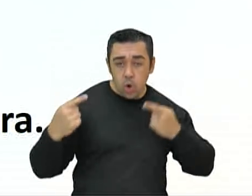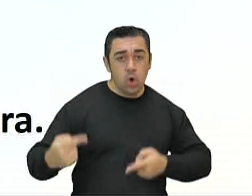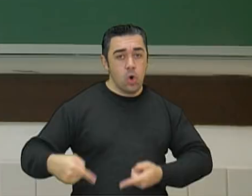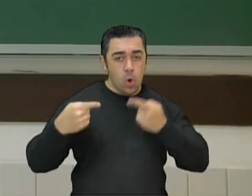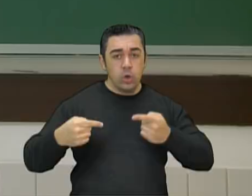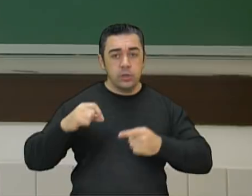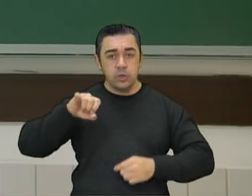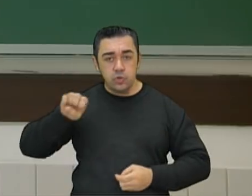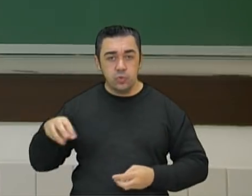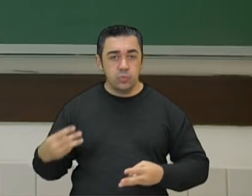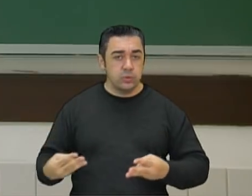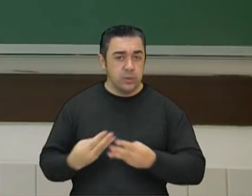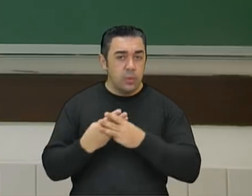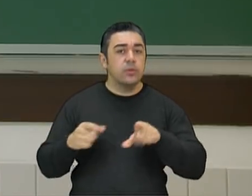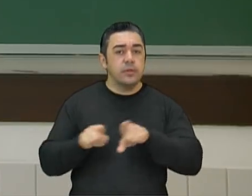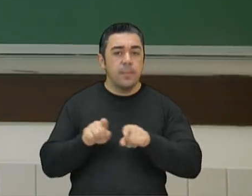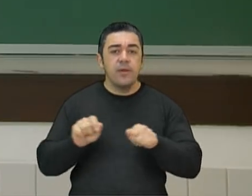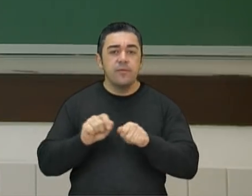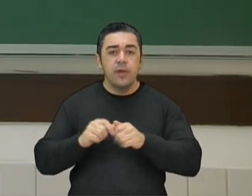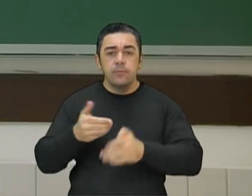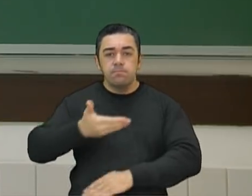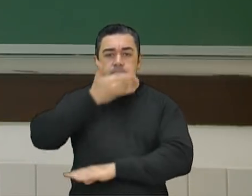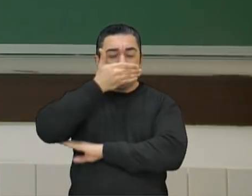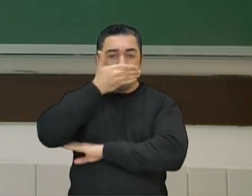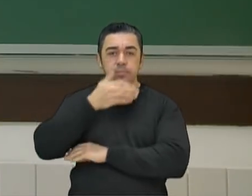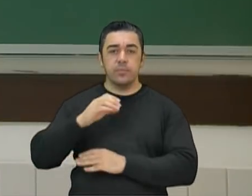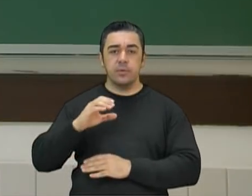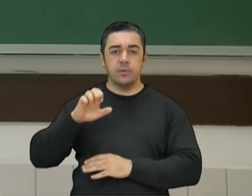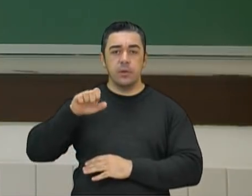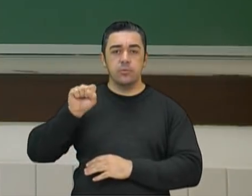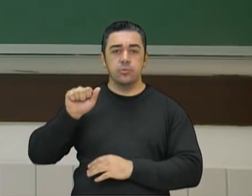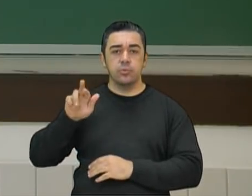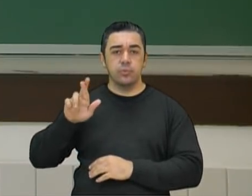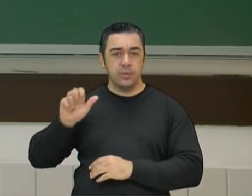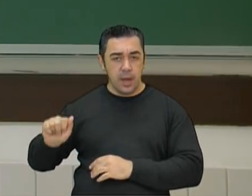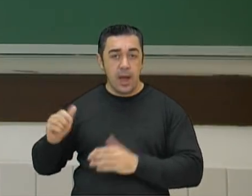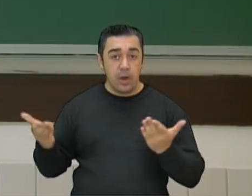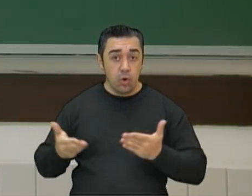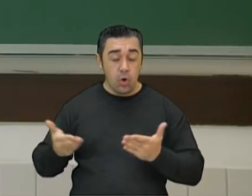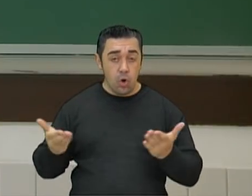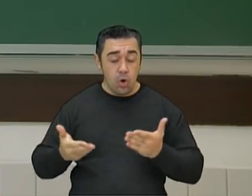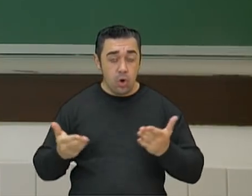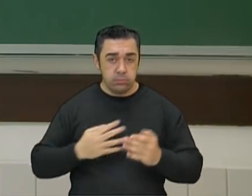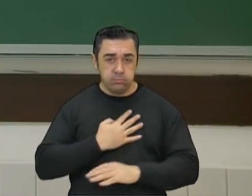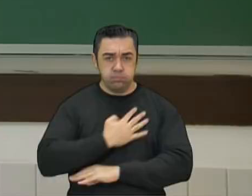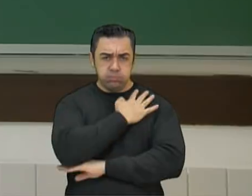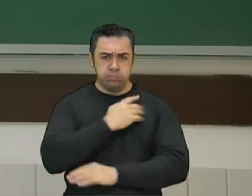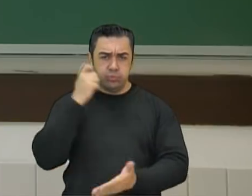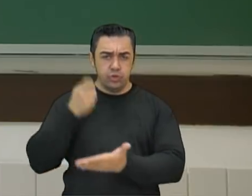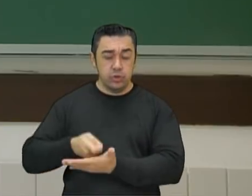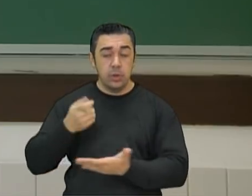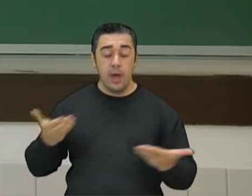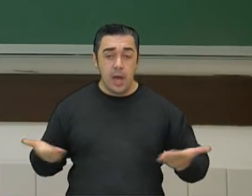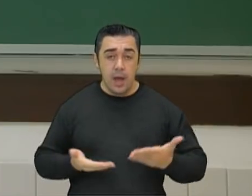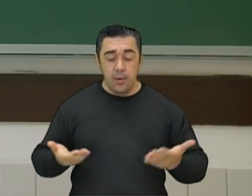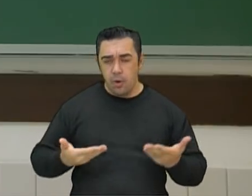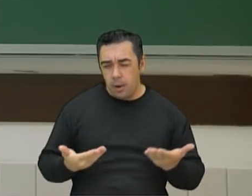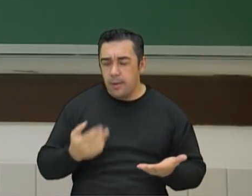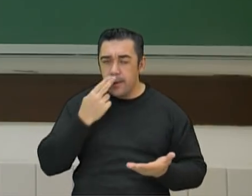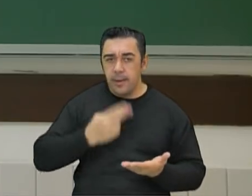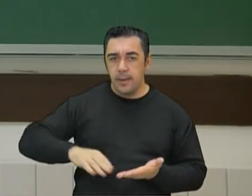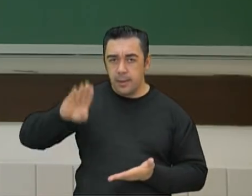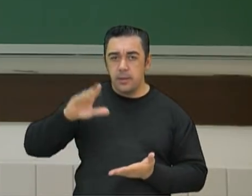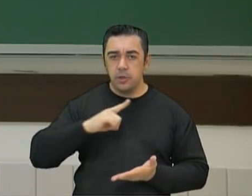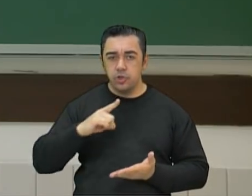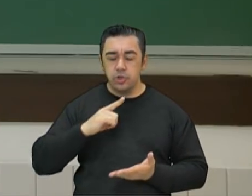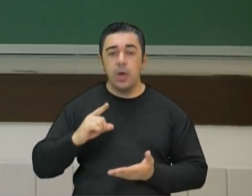também censura. Então, iniciou-se uma ditadura. Agora que o Hitler era presidente e primeiro-ministro e tinha os